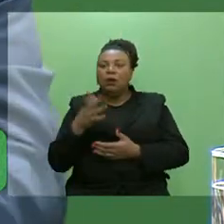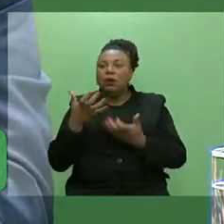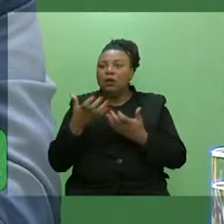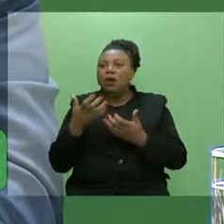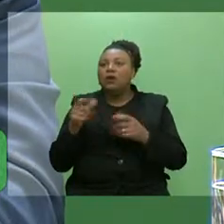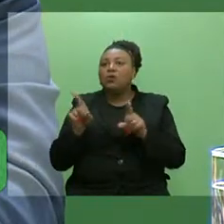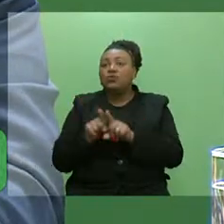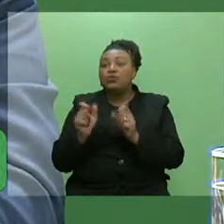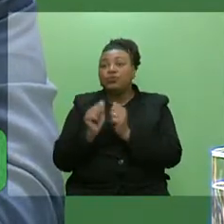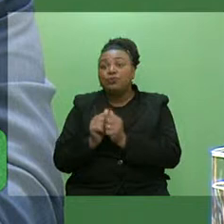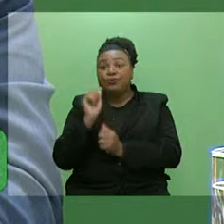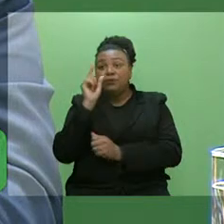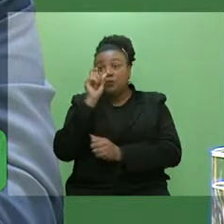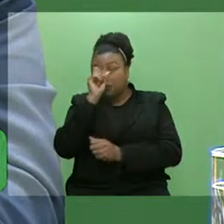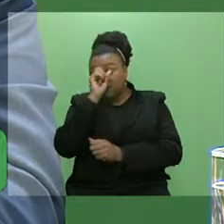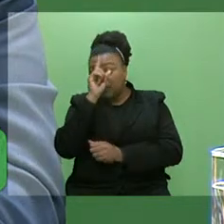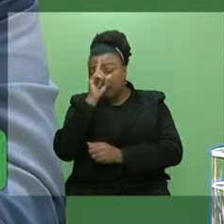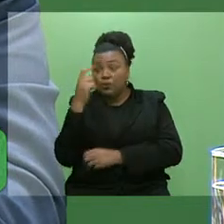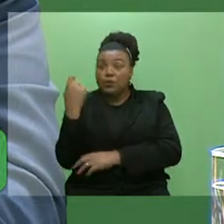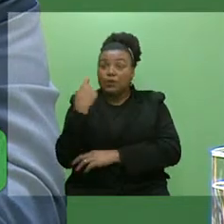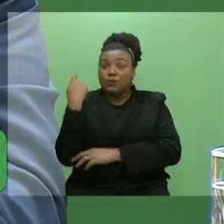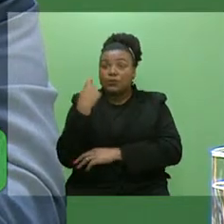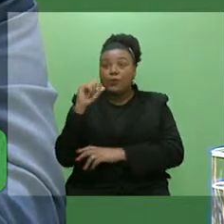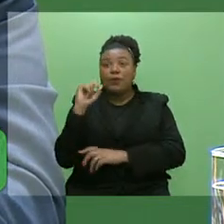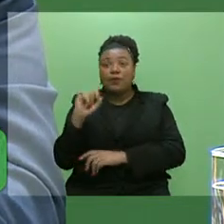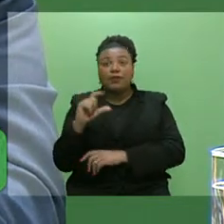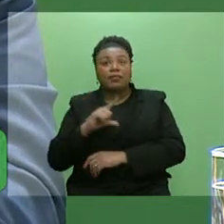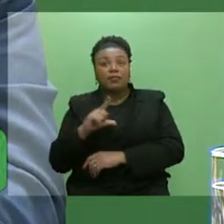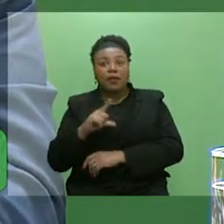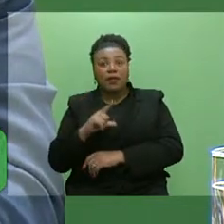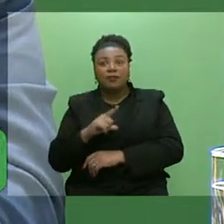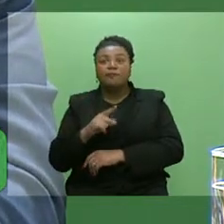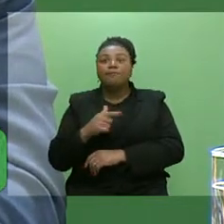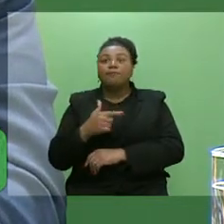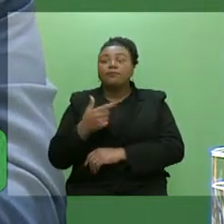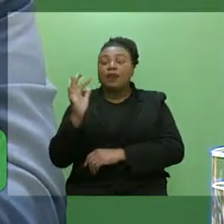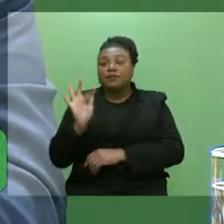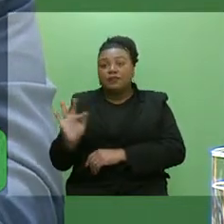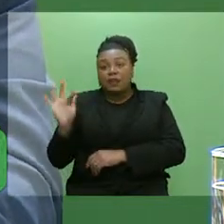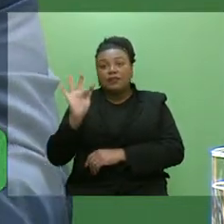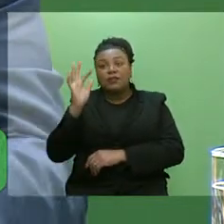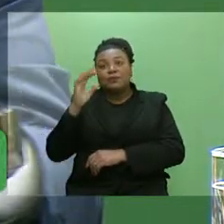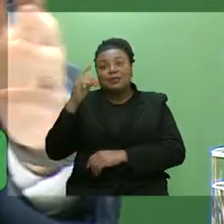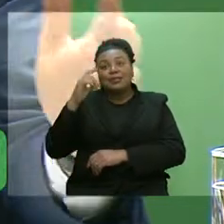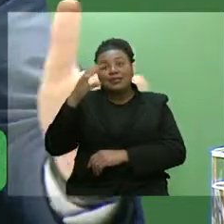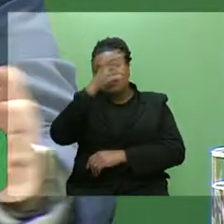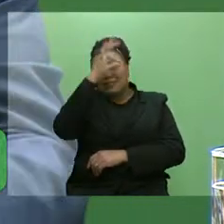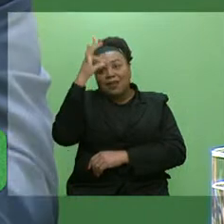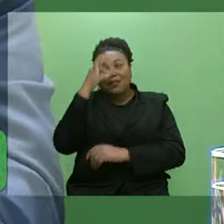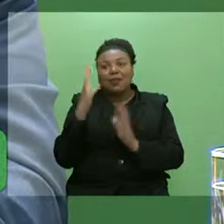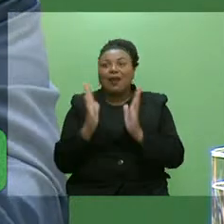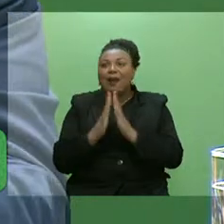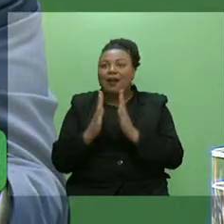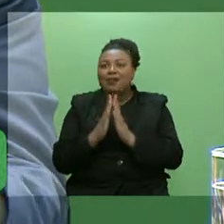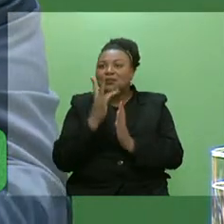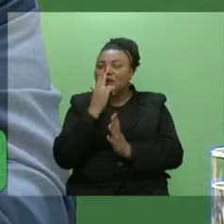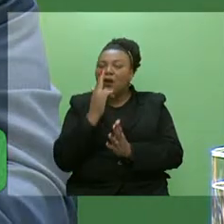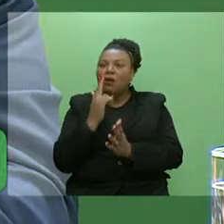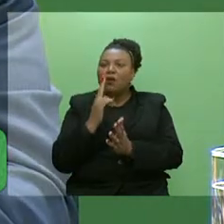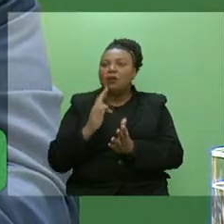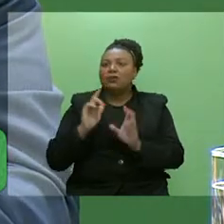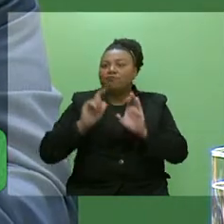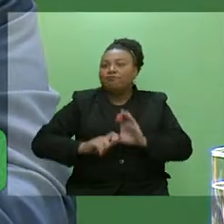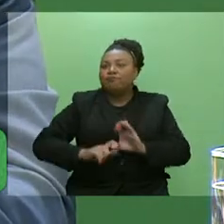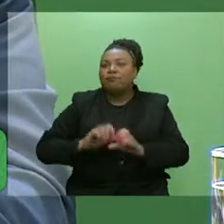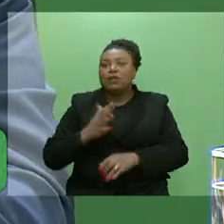solidarizar com os hospitais do Rio Grande do Sul, que tiveram, segundo a Federação das Santas Casas, um déficit de